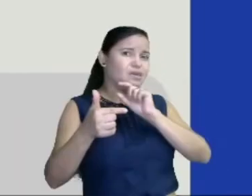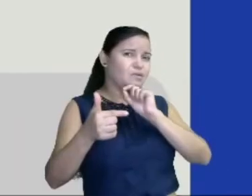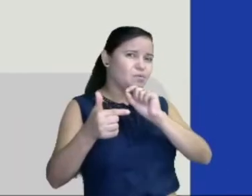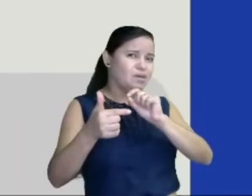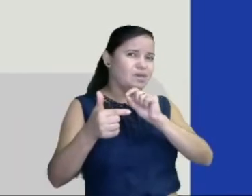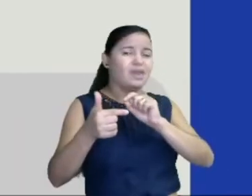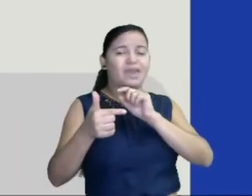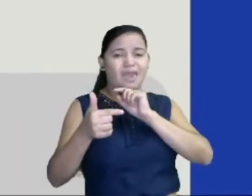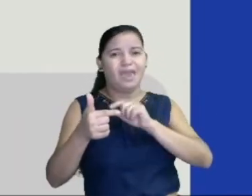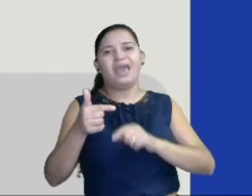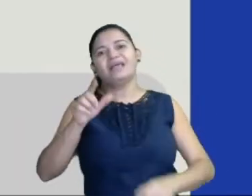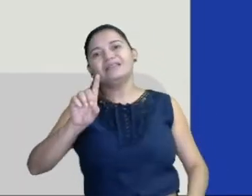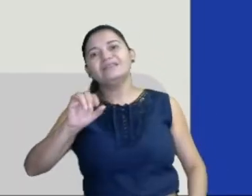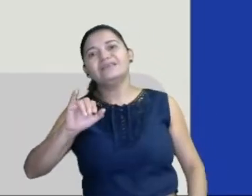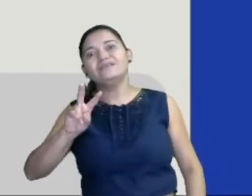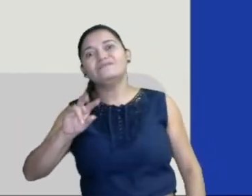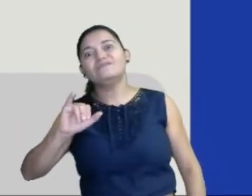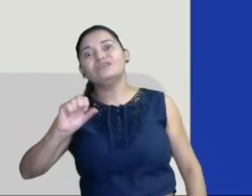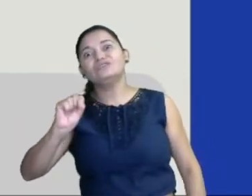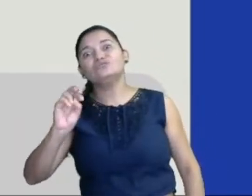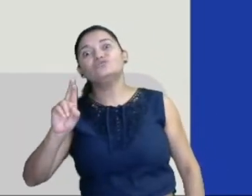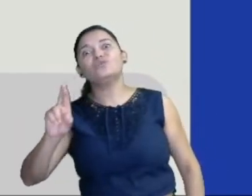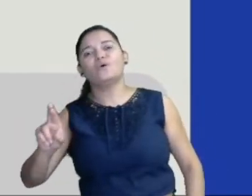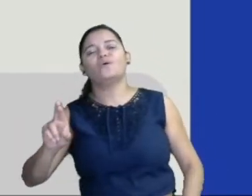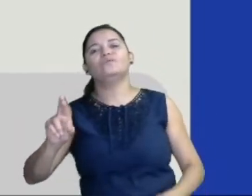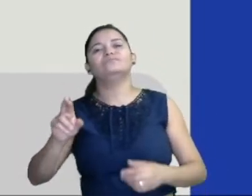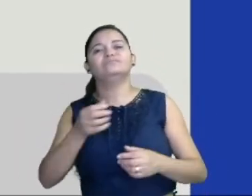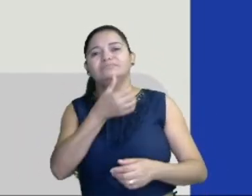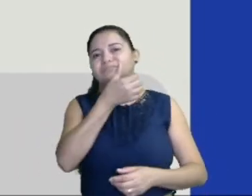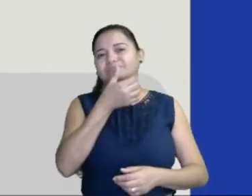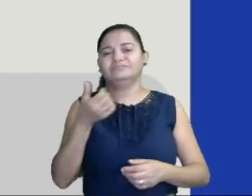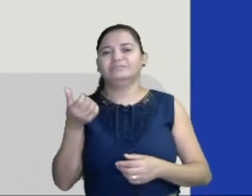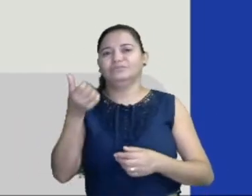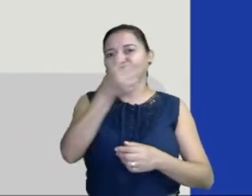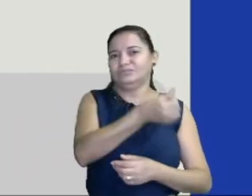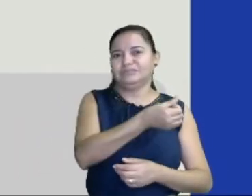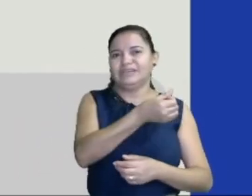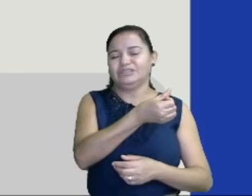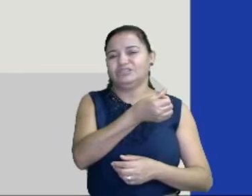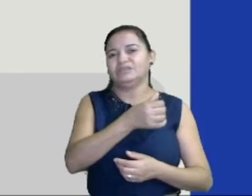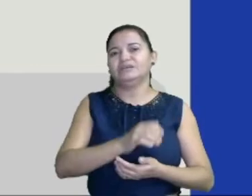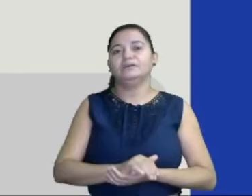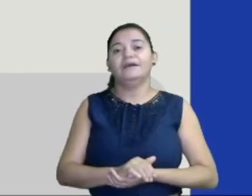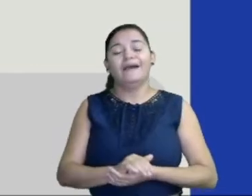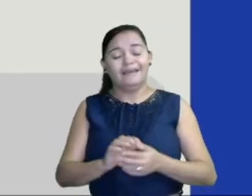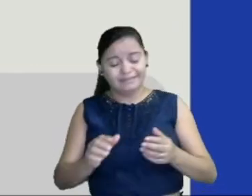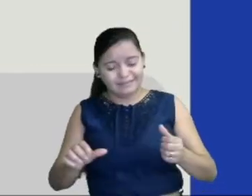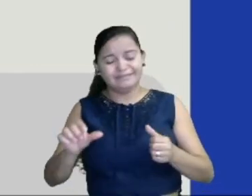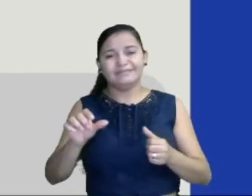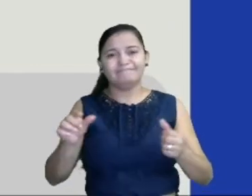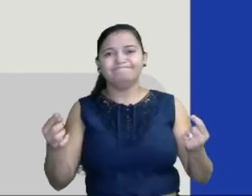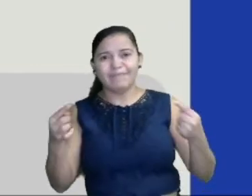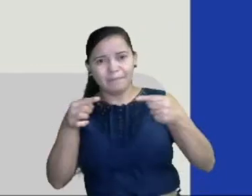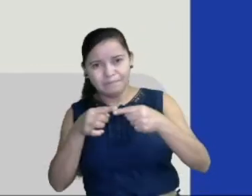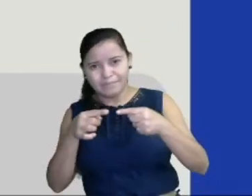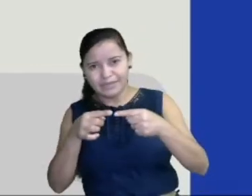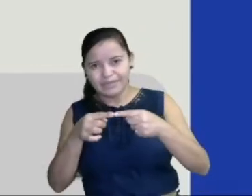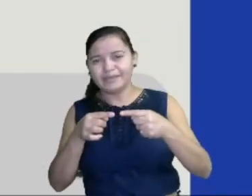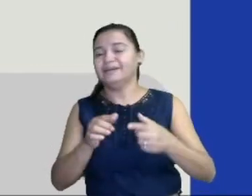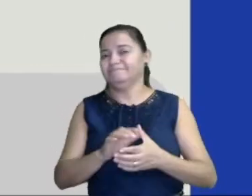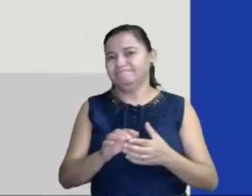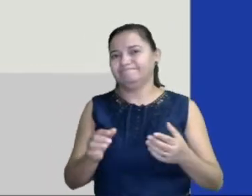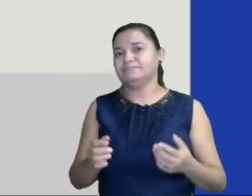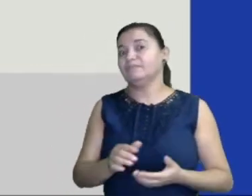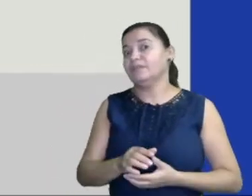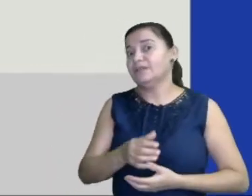é divisor de 6 Beleza então ele vai ter essa relação de múltiplos e divisores não seja /